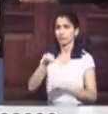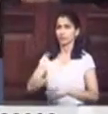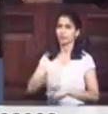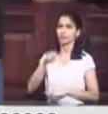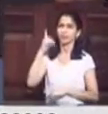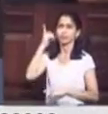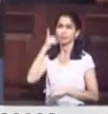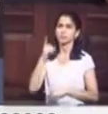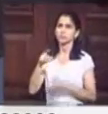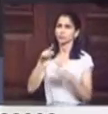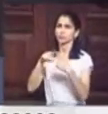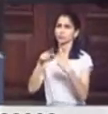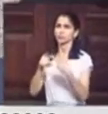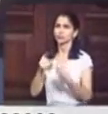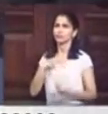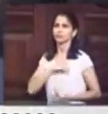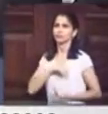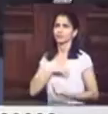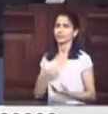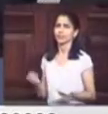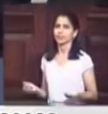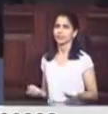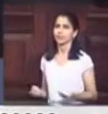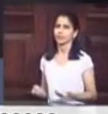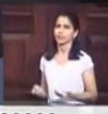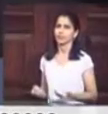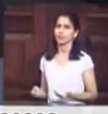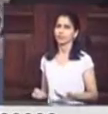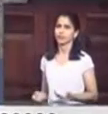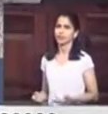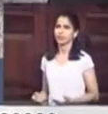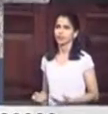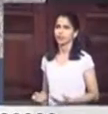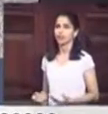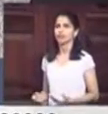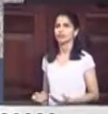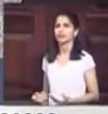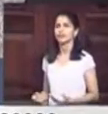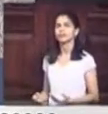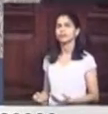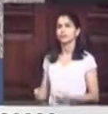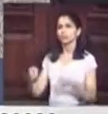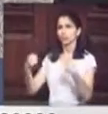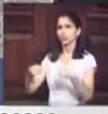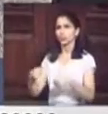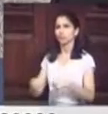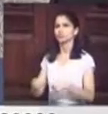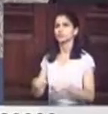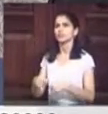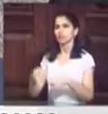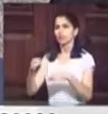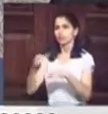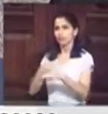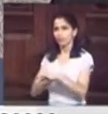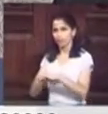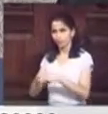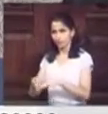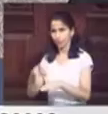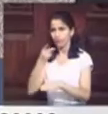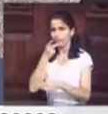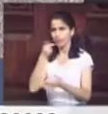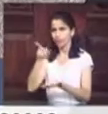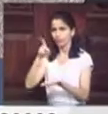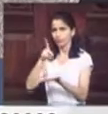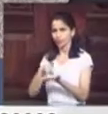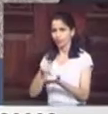que não basta... A mulher de César não basta ser honesta, ela precisa parecer honesta. Então,